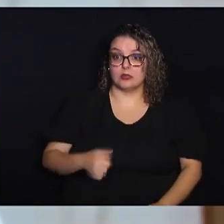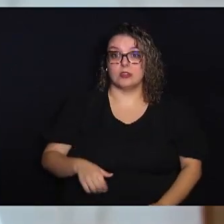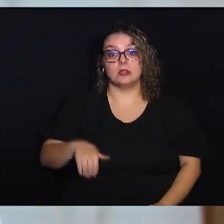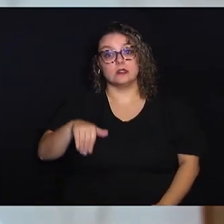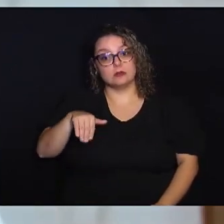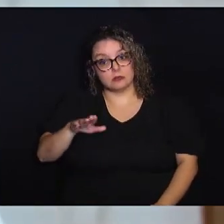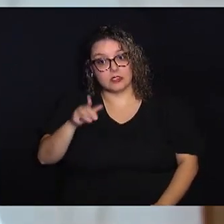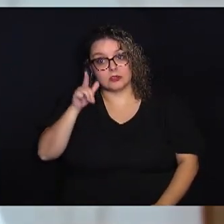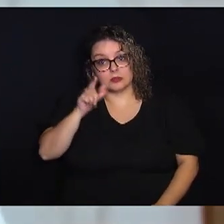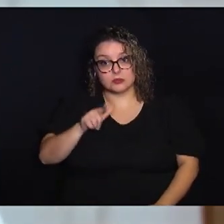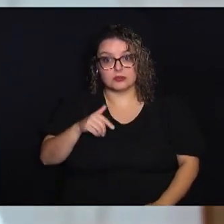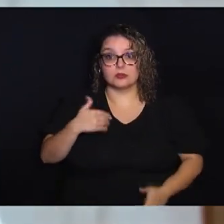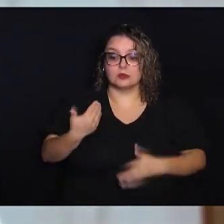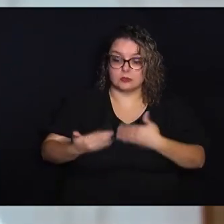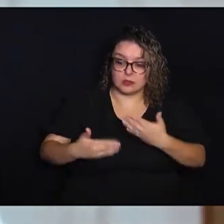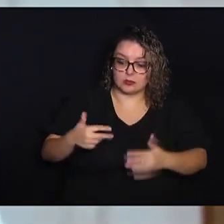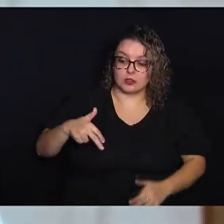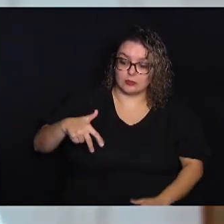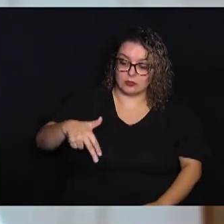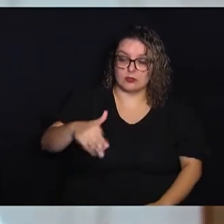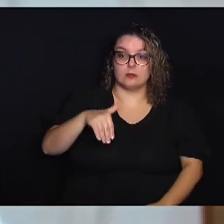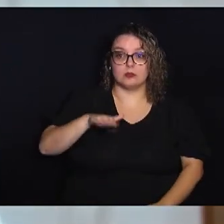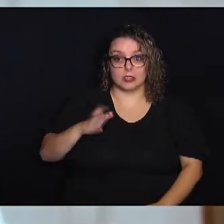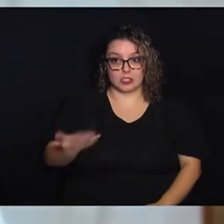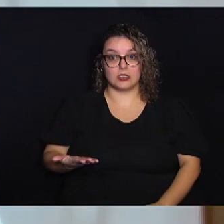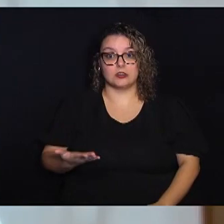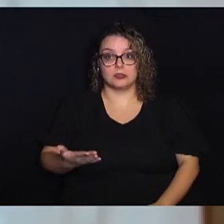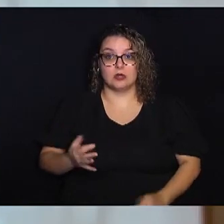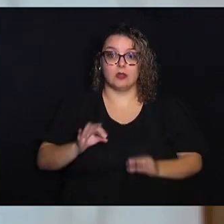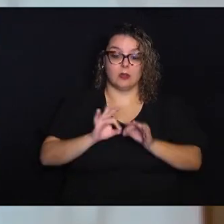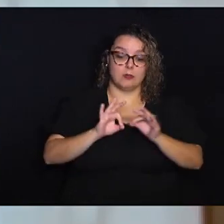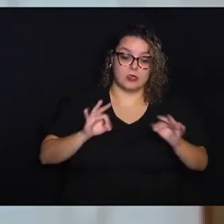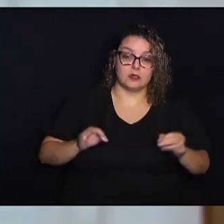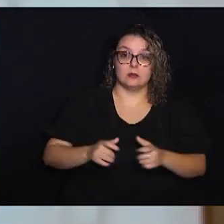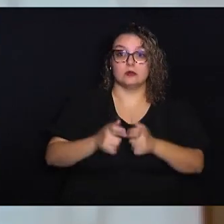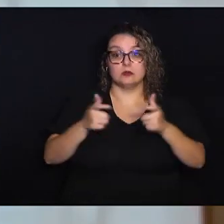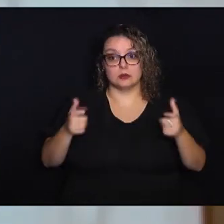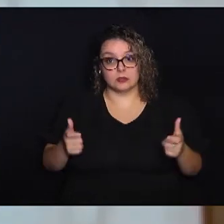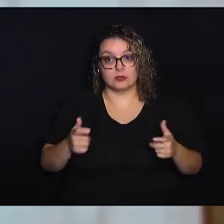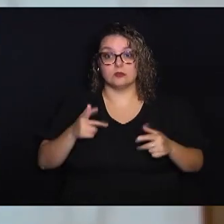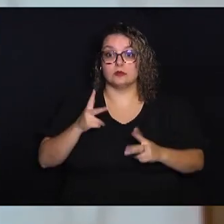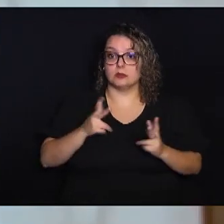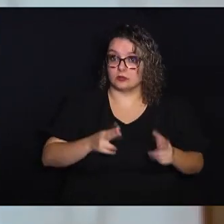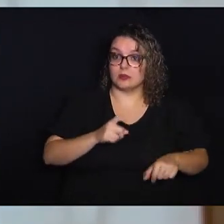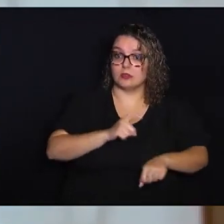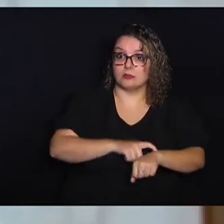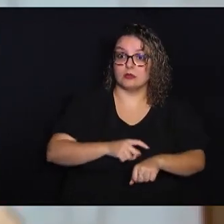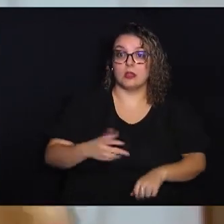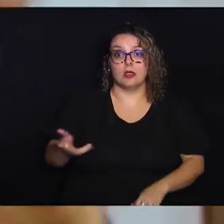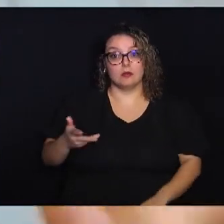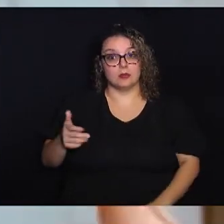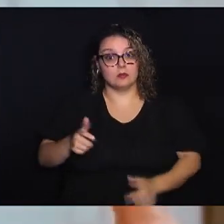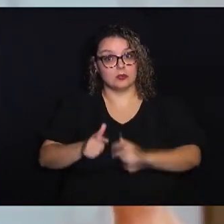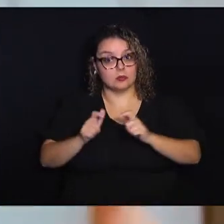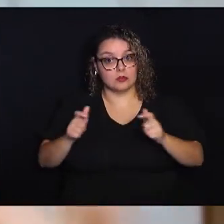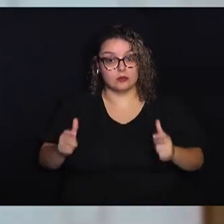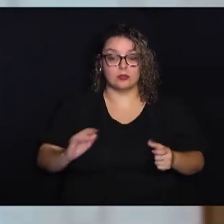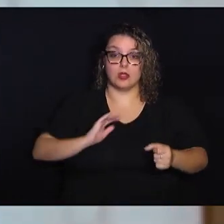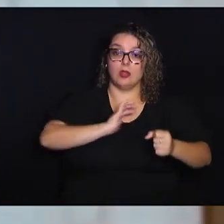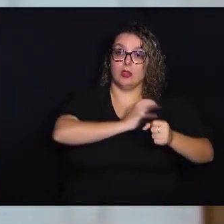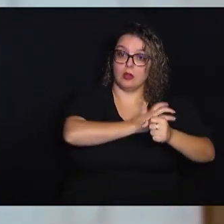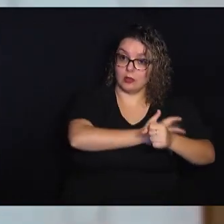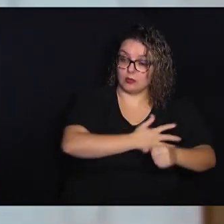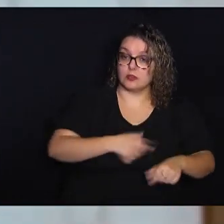vai conseguindo caminhar mais, ou caminhar uma distância maior naquele mesmo tempo, sua velocidade aumenta, a